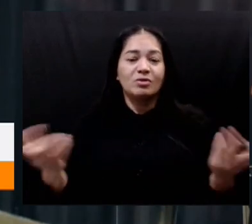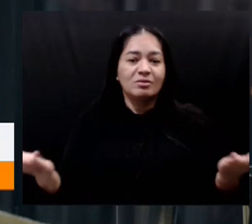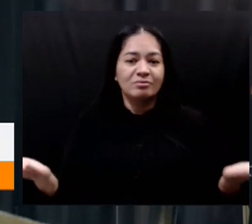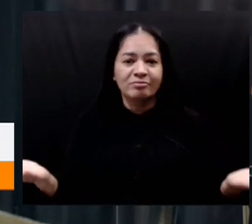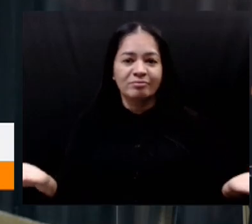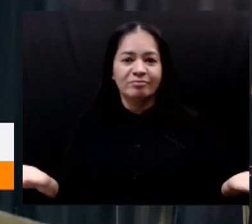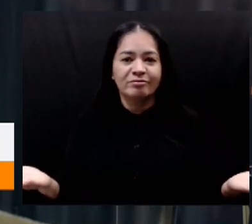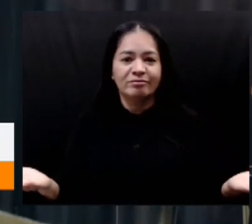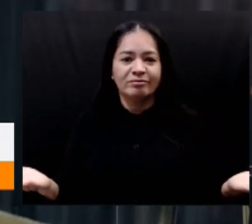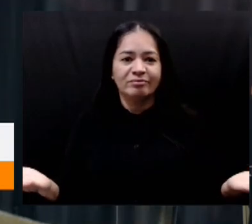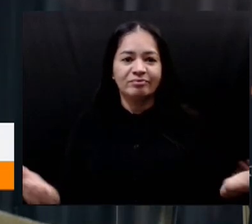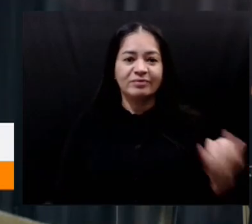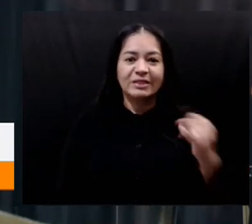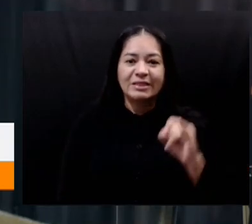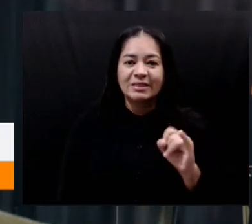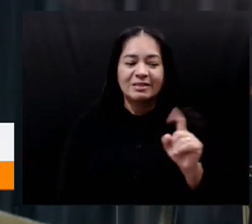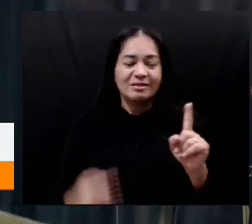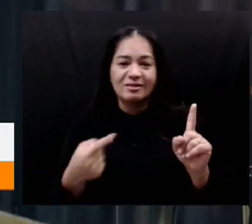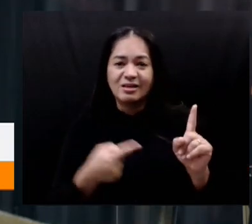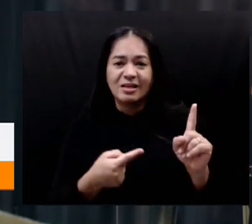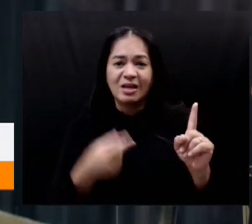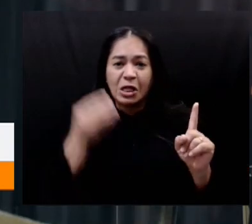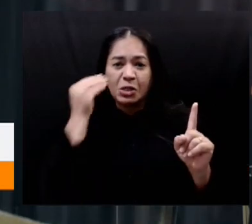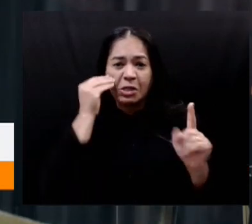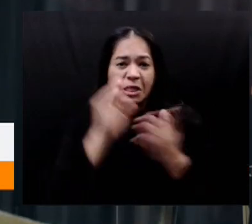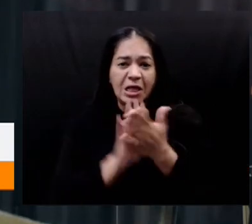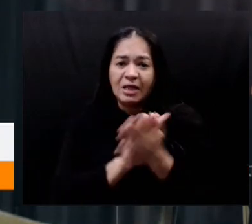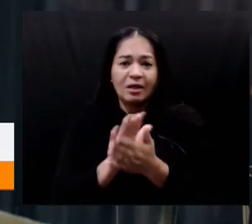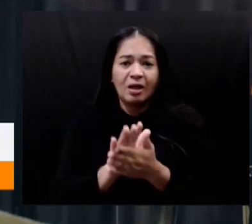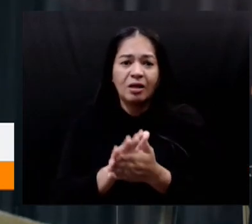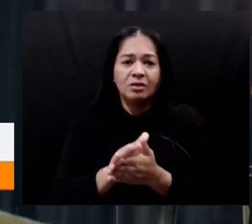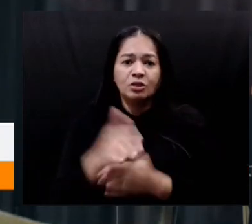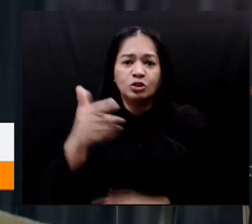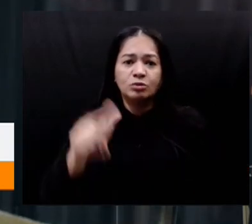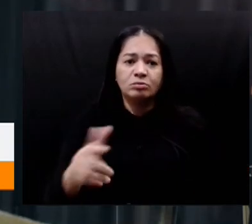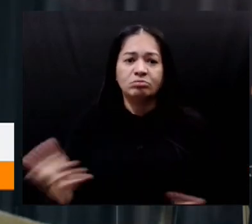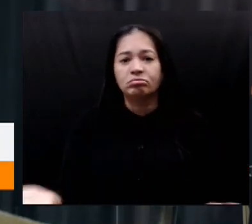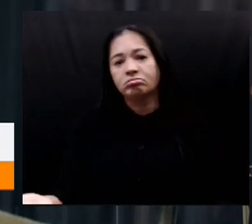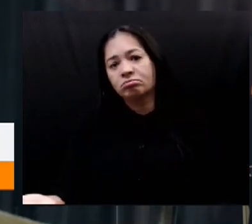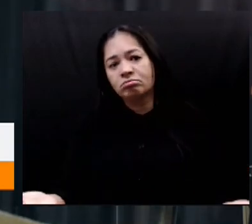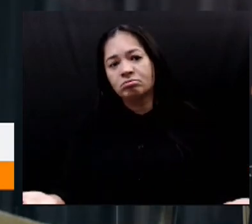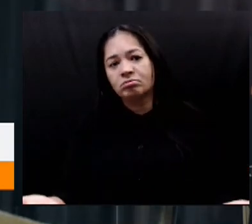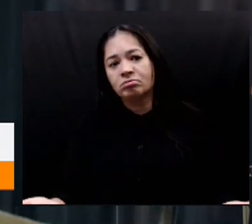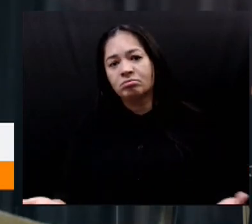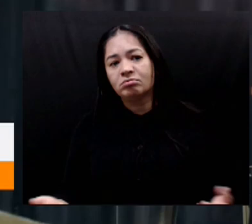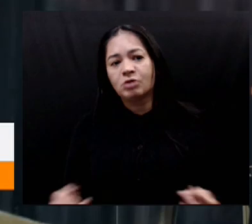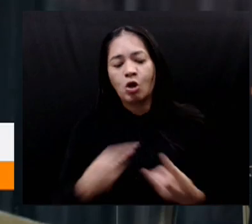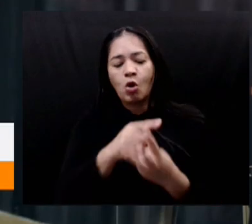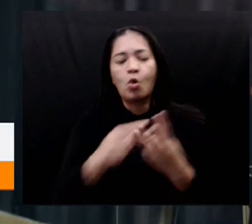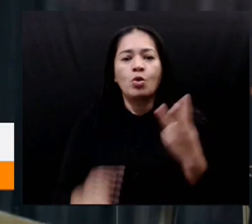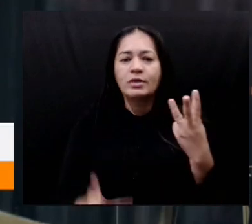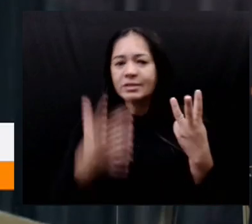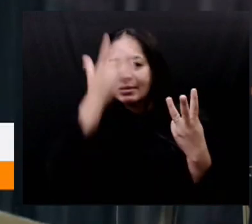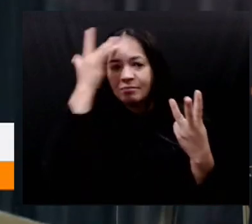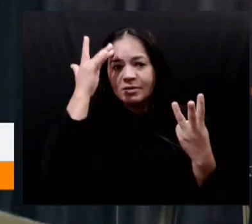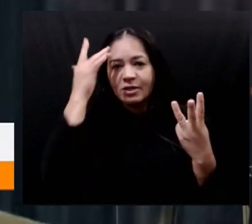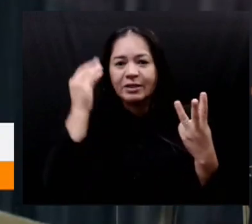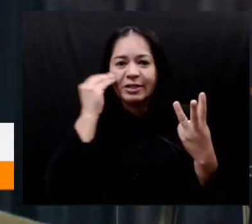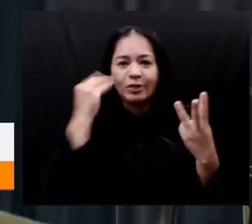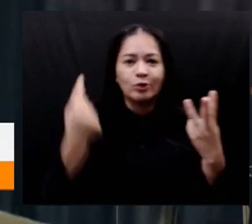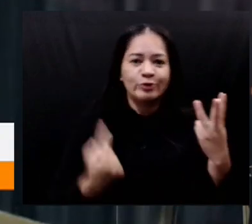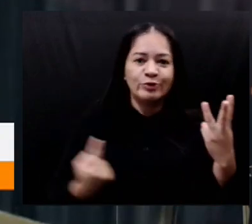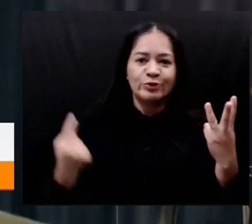não tivesse tentado de novo, e muito provavelmente nenhum desses 3 tentou sozinho. Exato. Eles